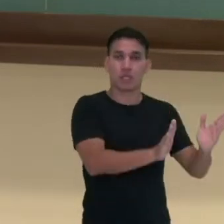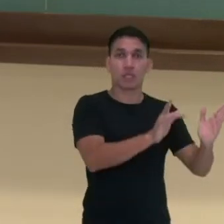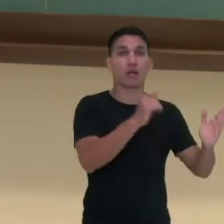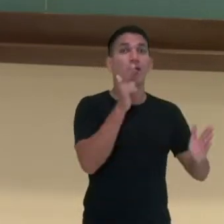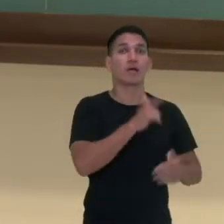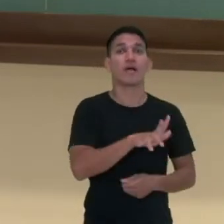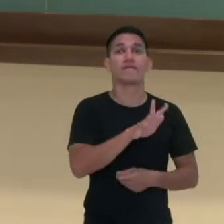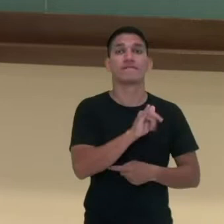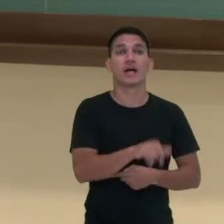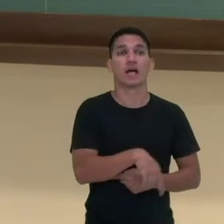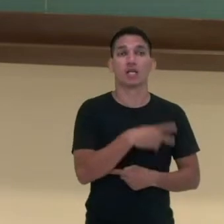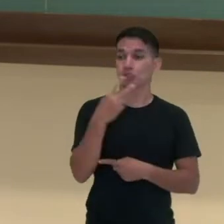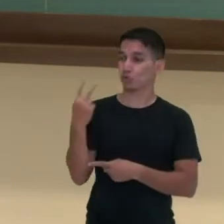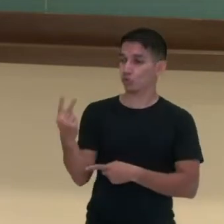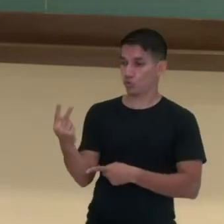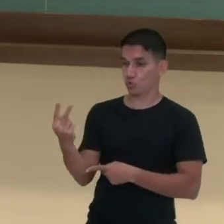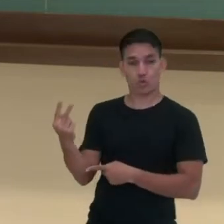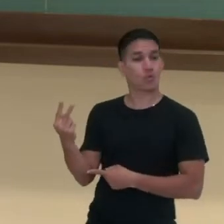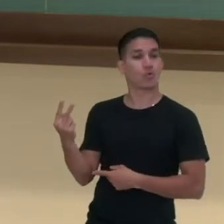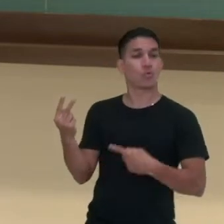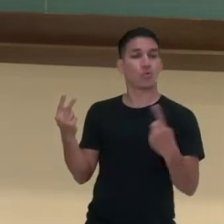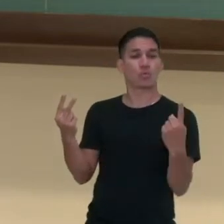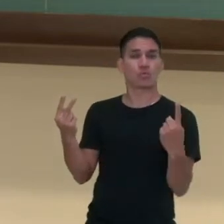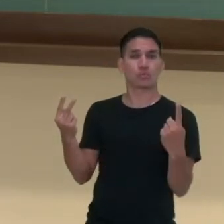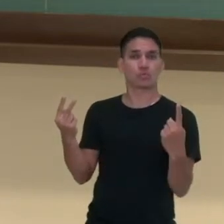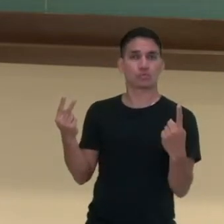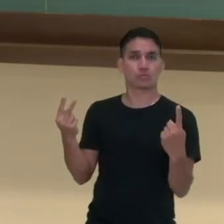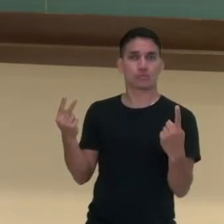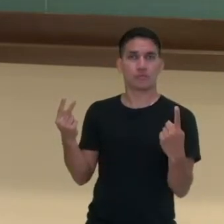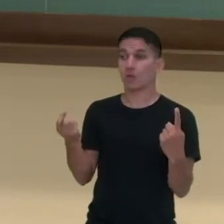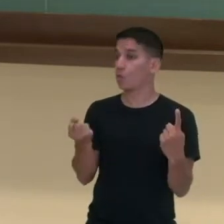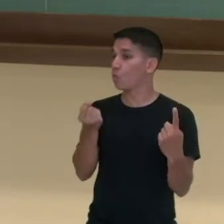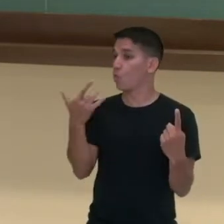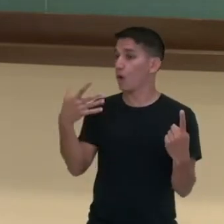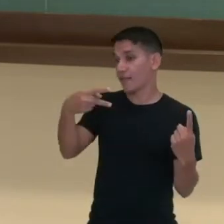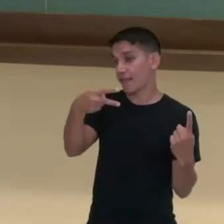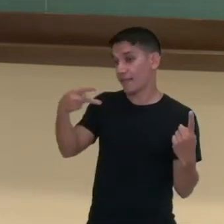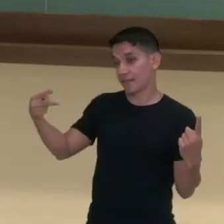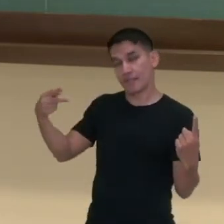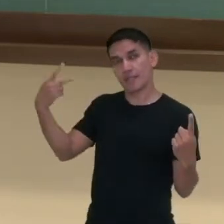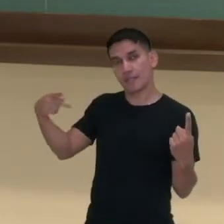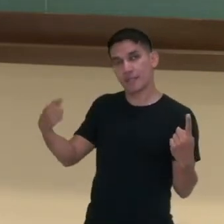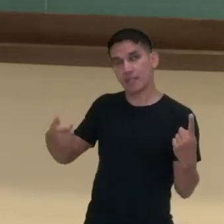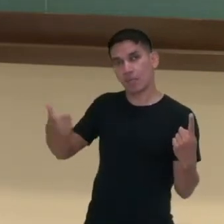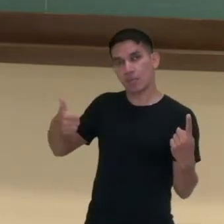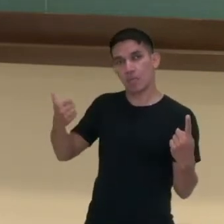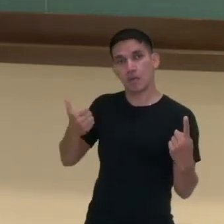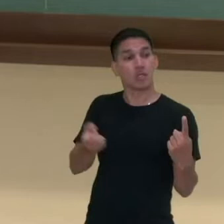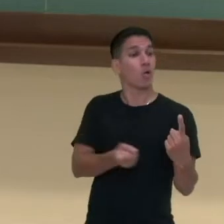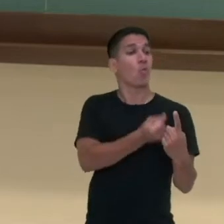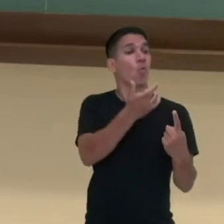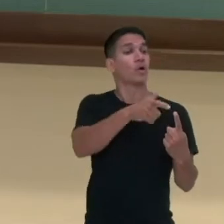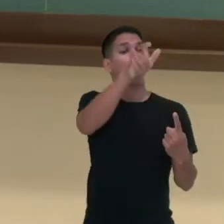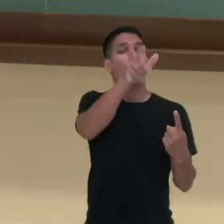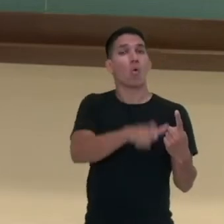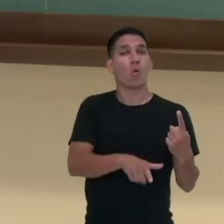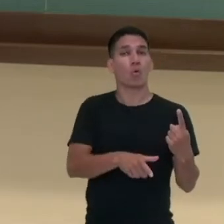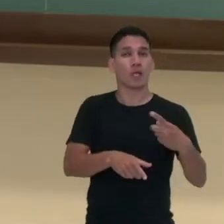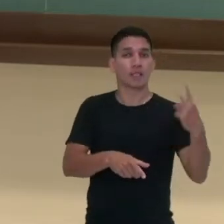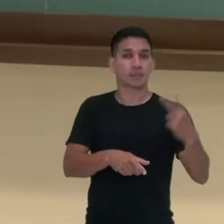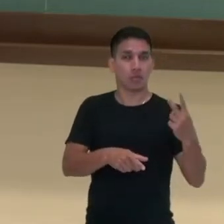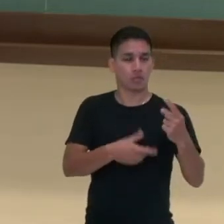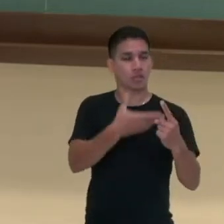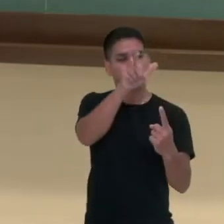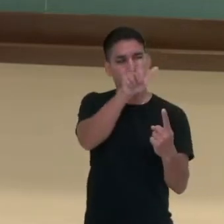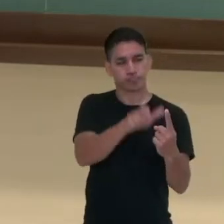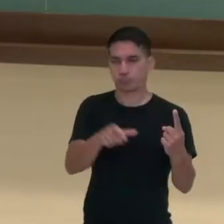vai ser 2 por 1. Número de linhas da primeira, número de colunas da segunda. Então, a matriz 2 por 1